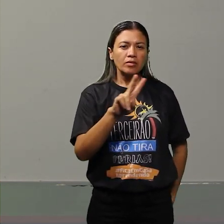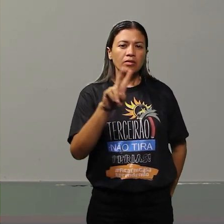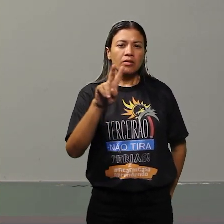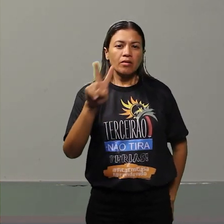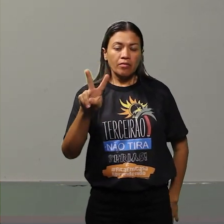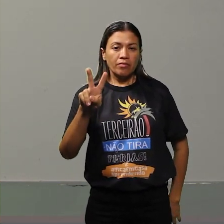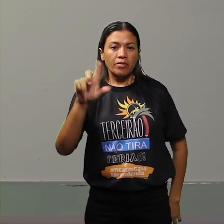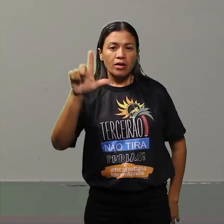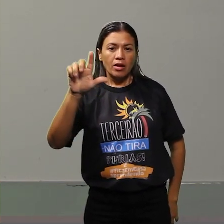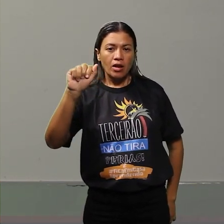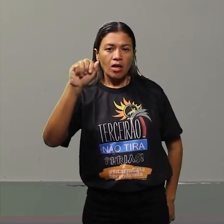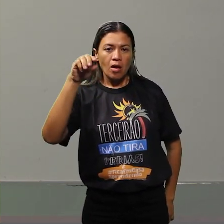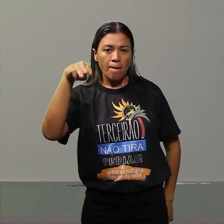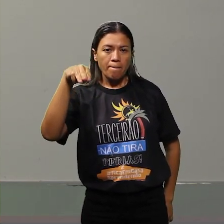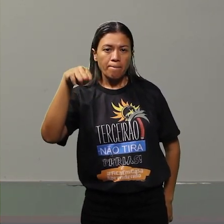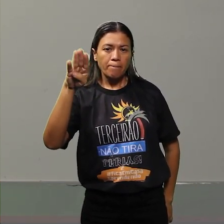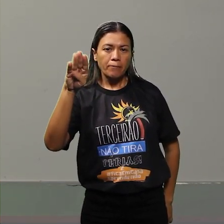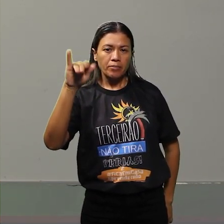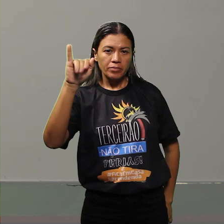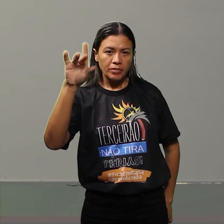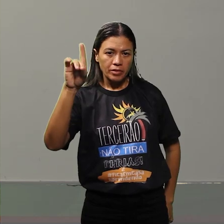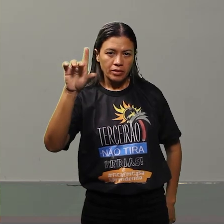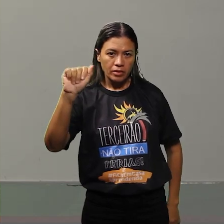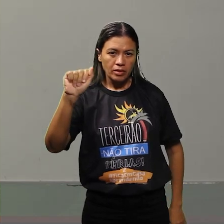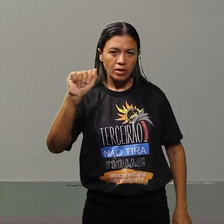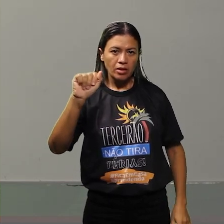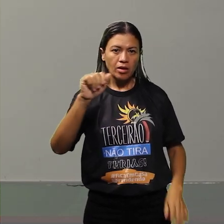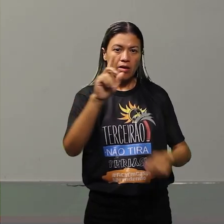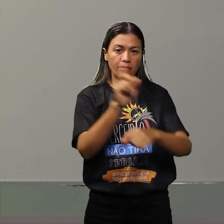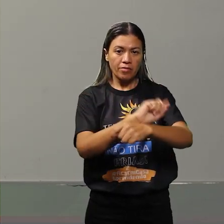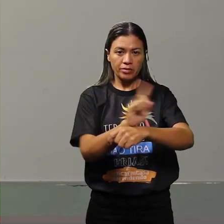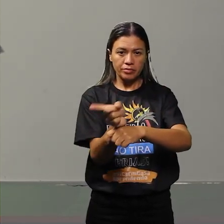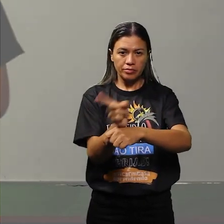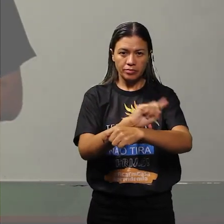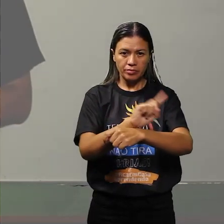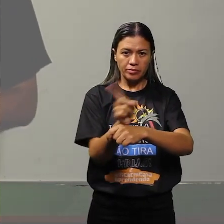F, velocidade, comprimento de onda,